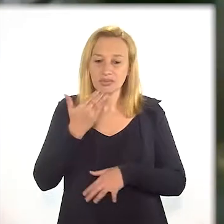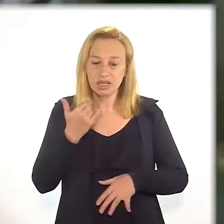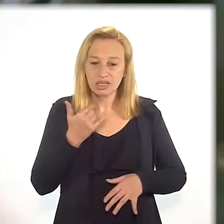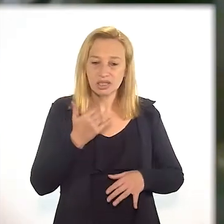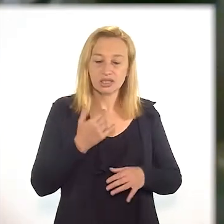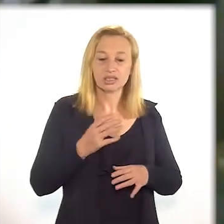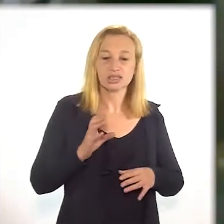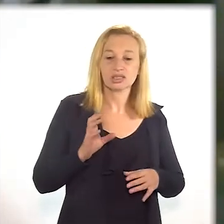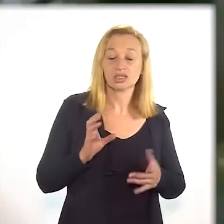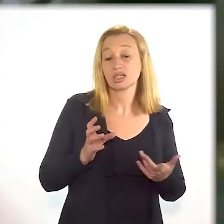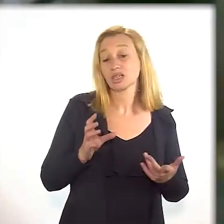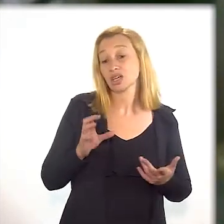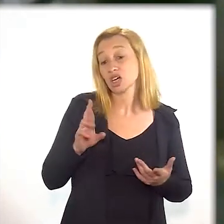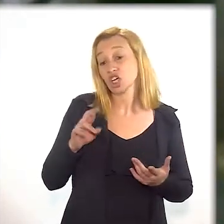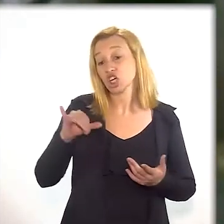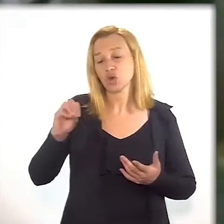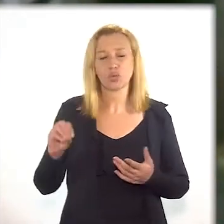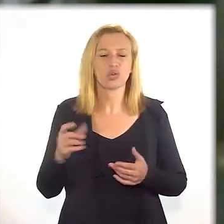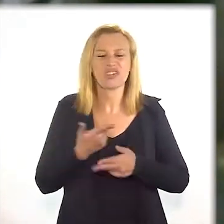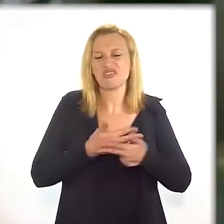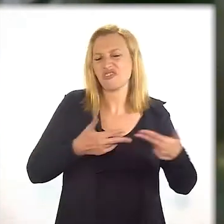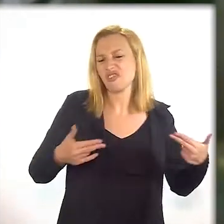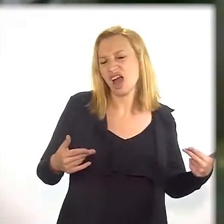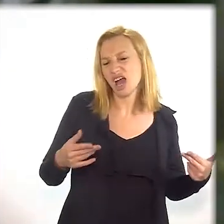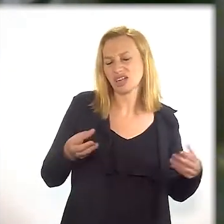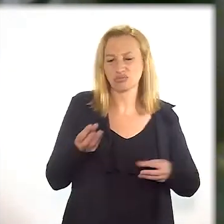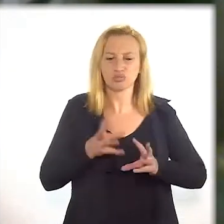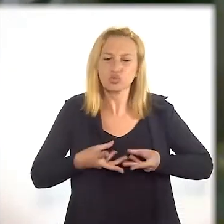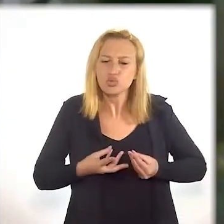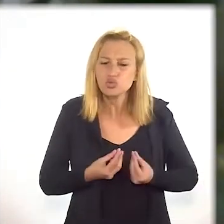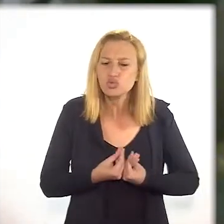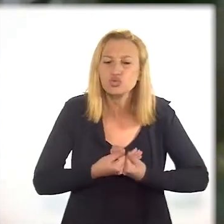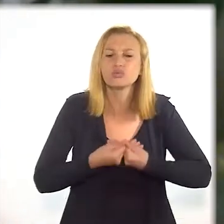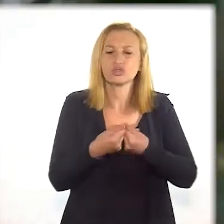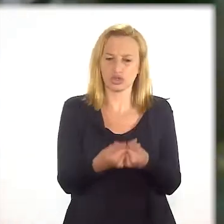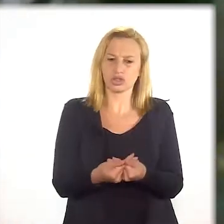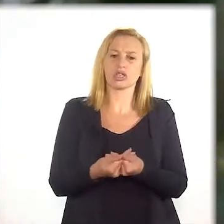são ricos em várias substâncias que muito